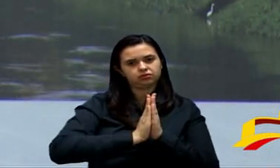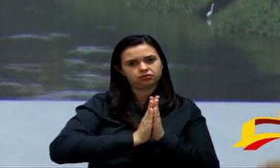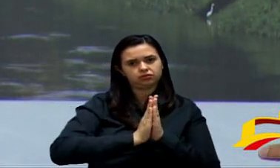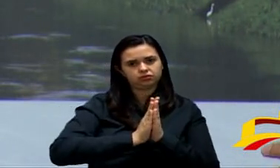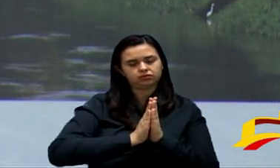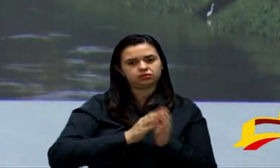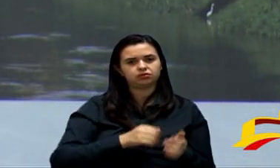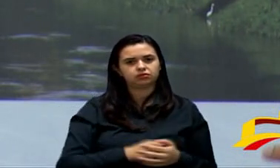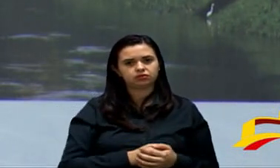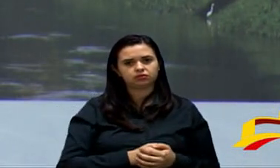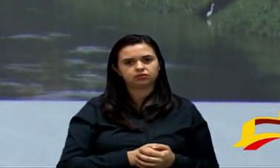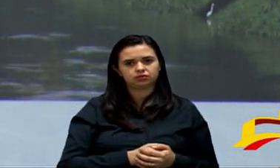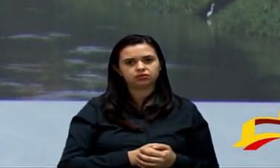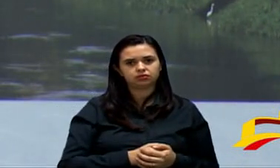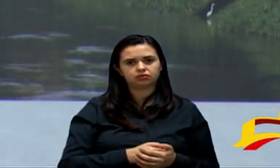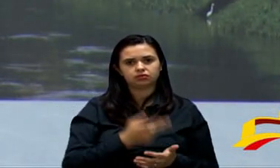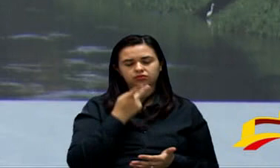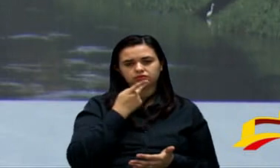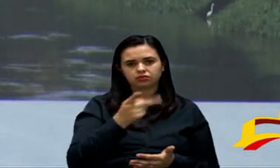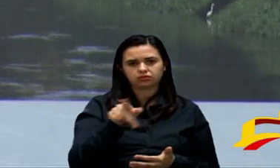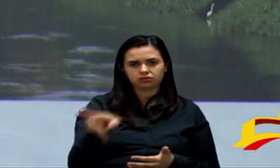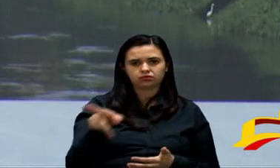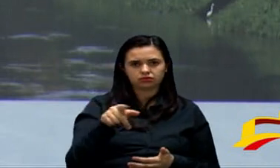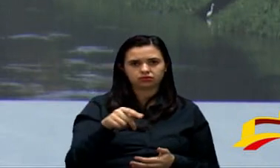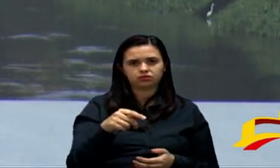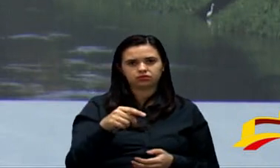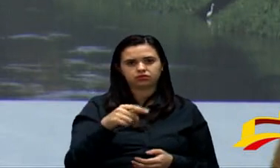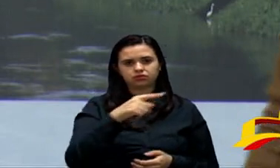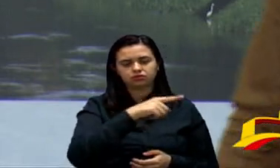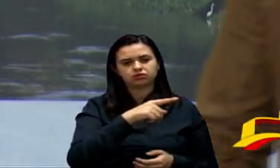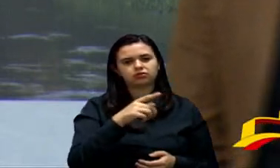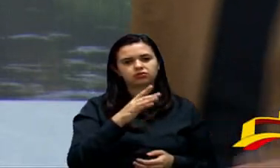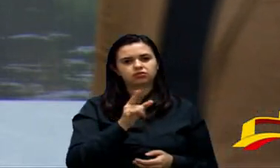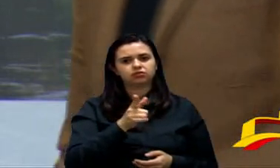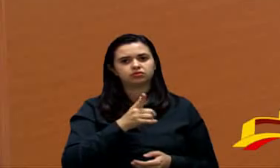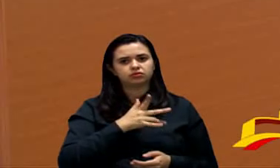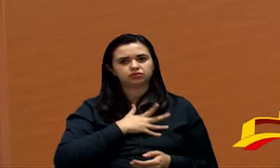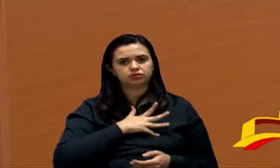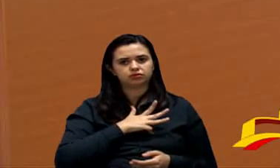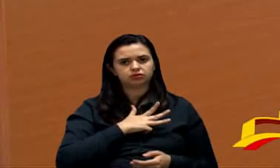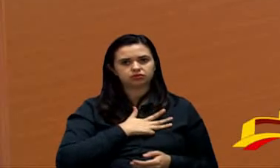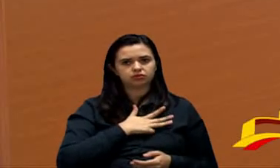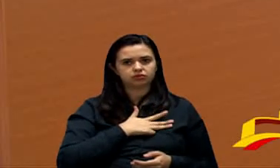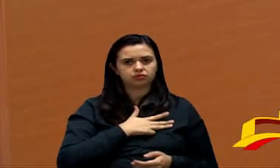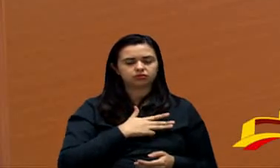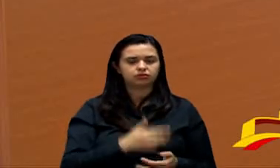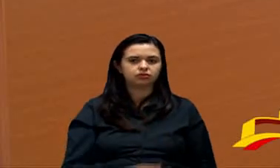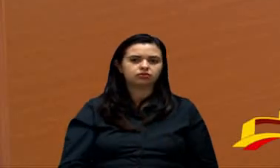pelas falas com teor de hipocrisia desse ex-presidiário.